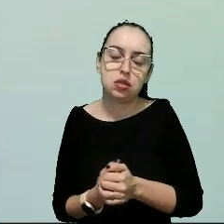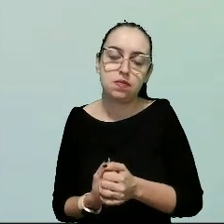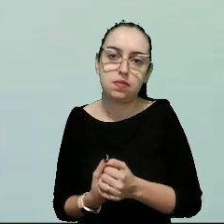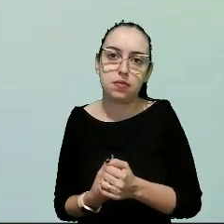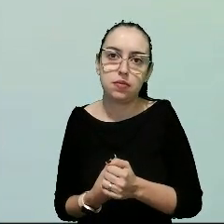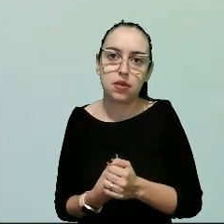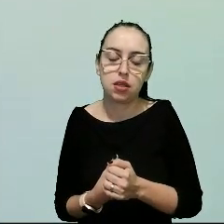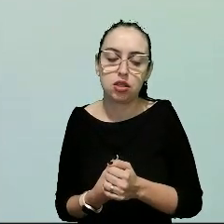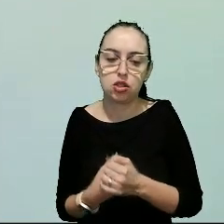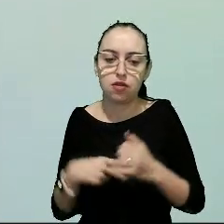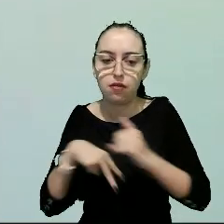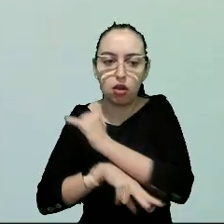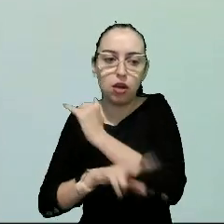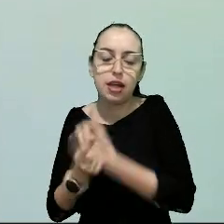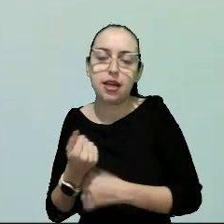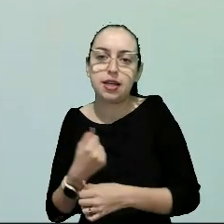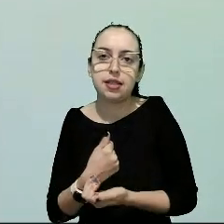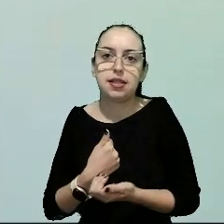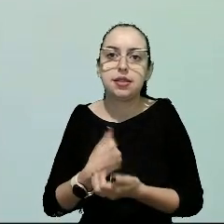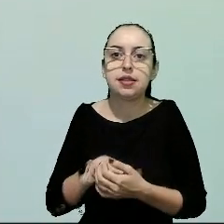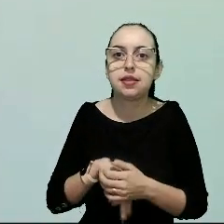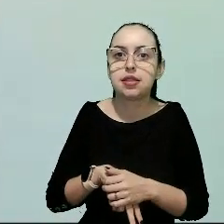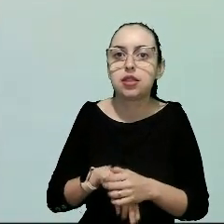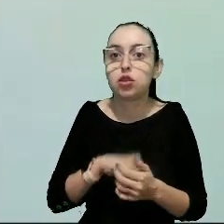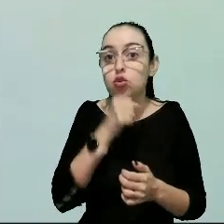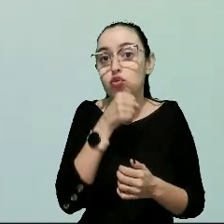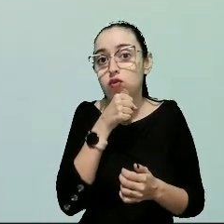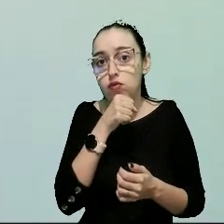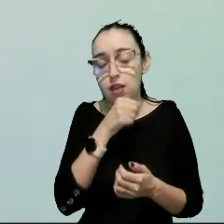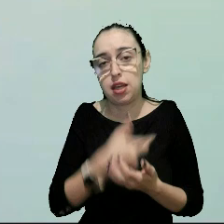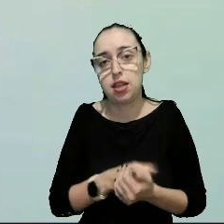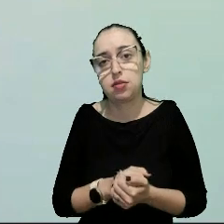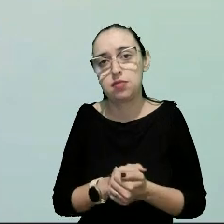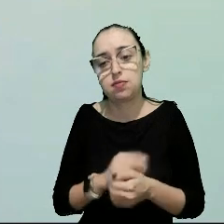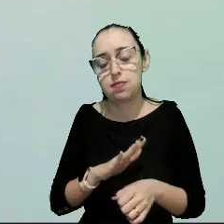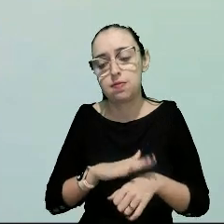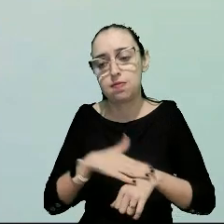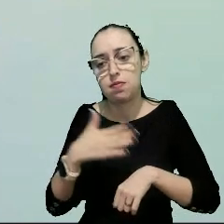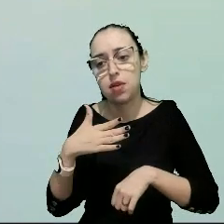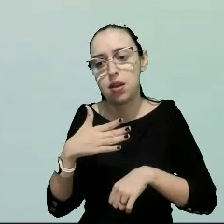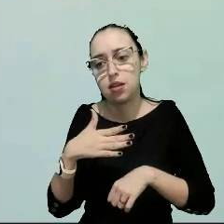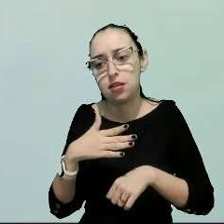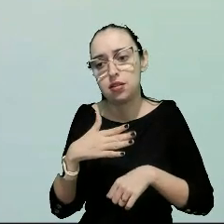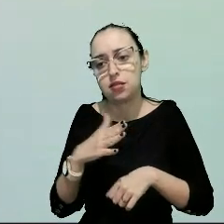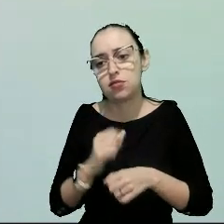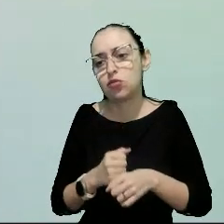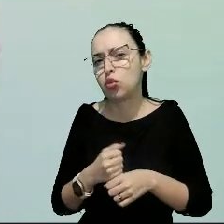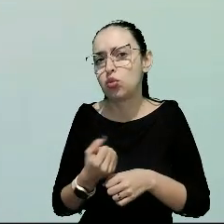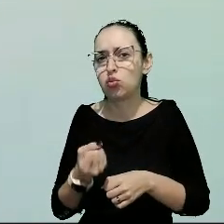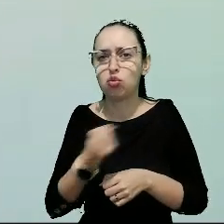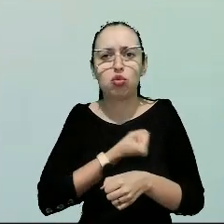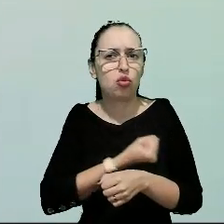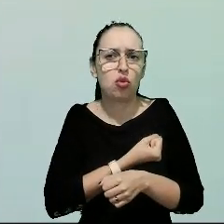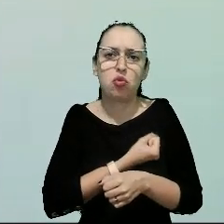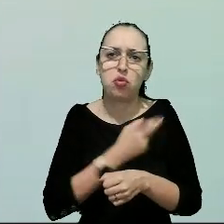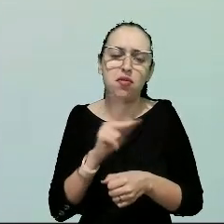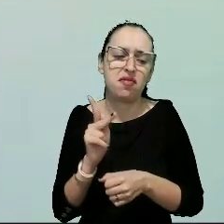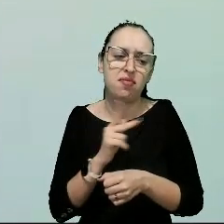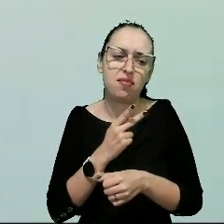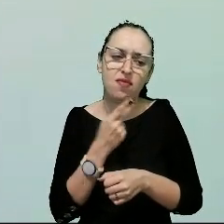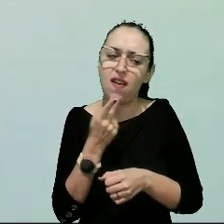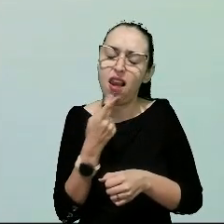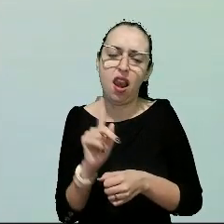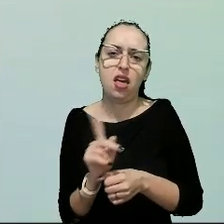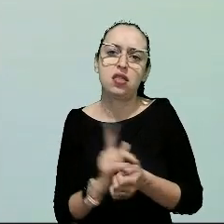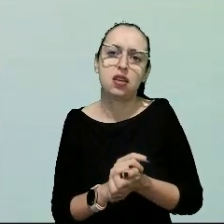de violência contra os idosos. eu nem vou falar os números, porque